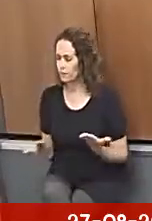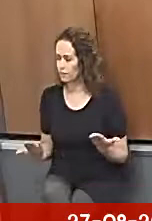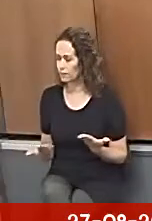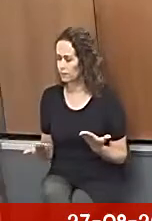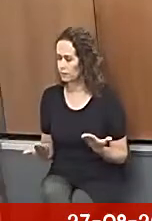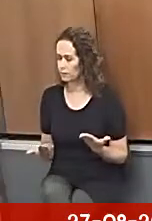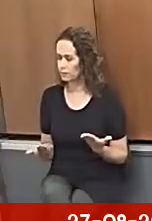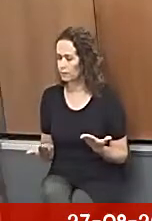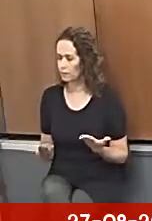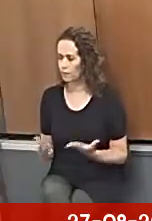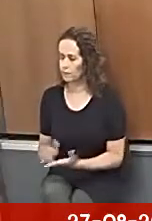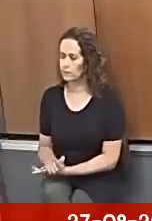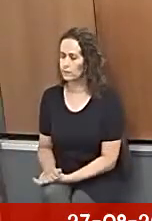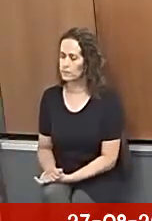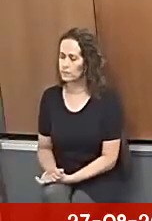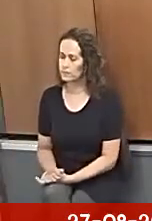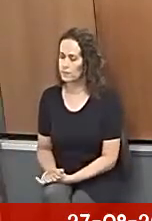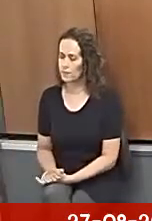pro